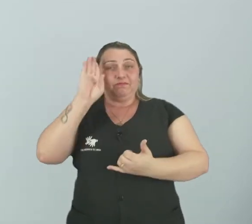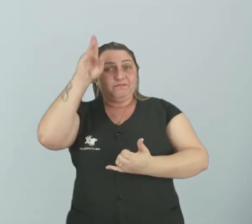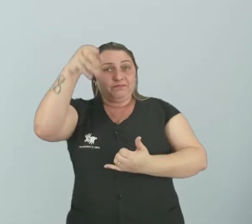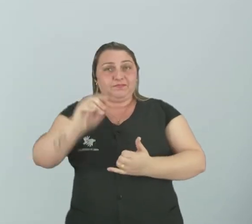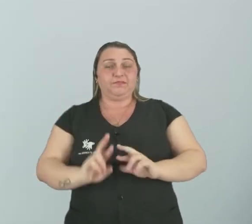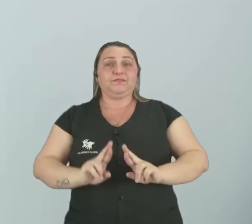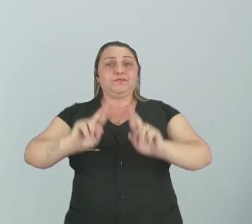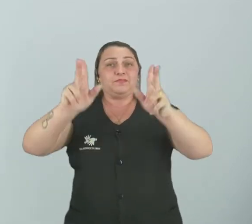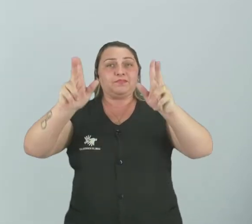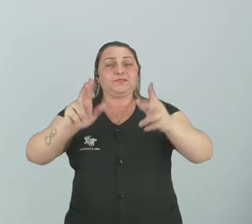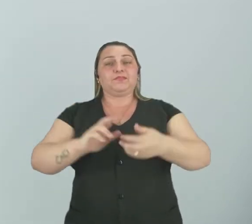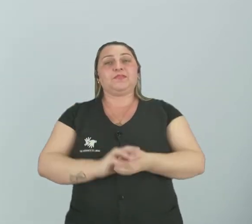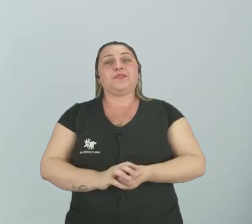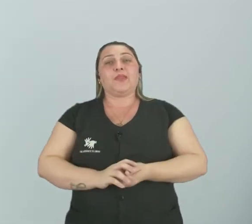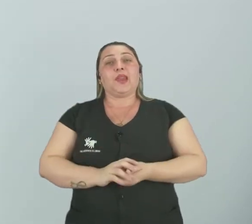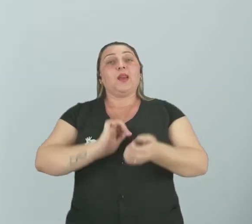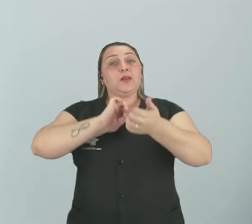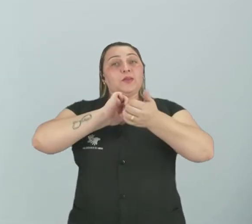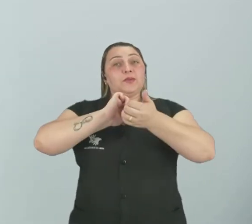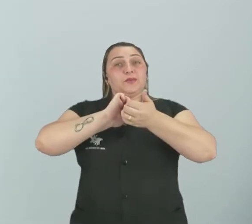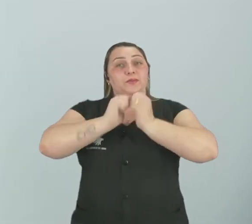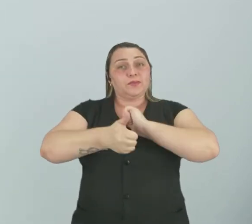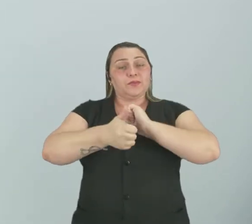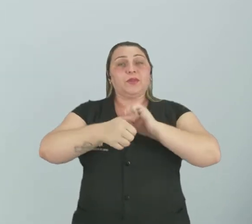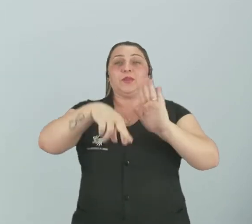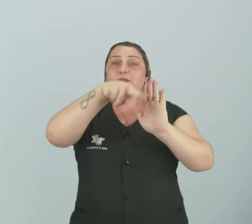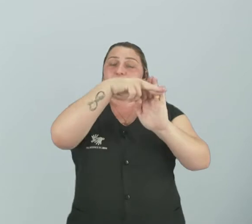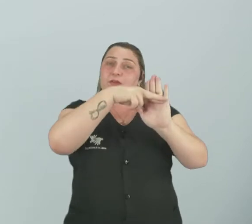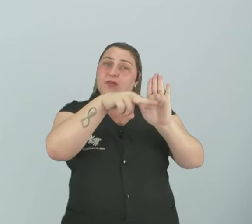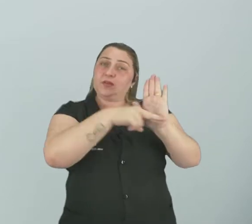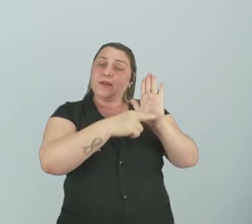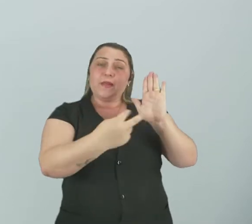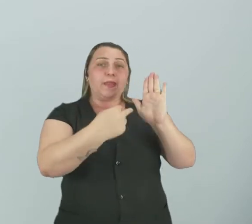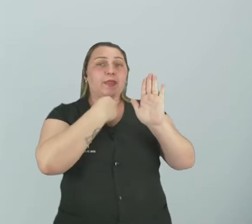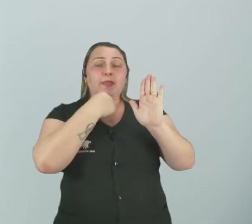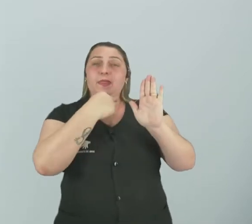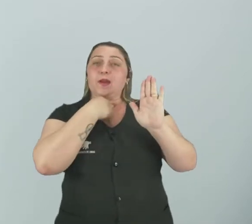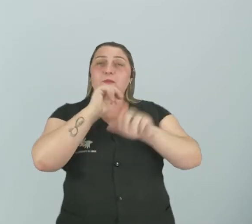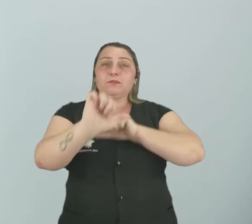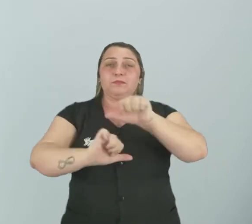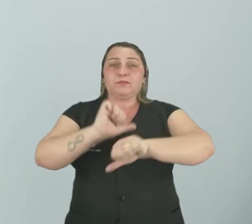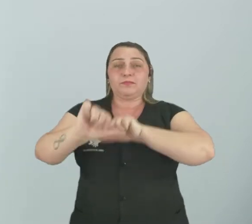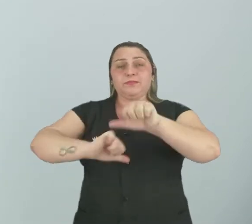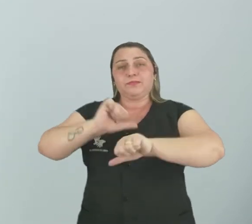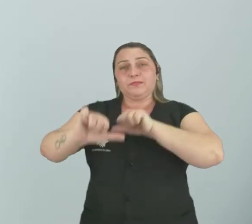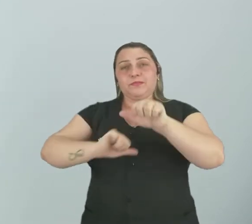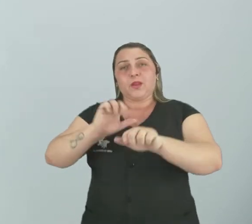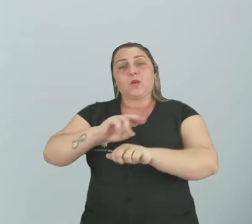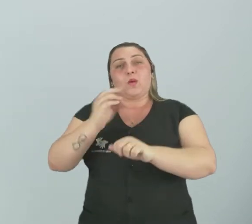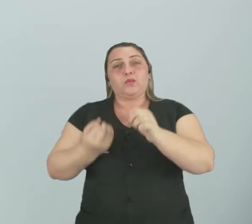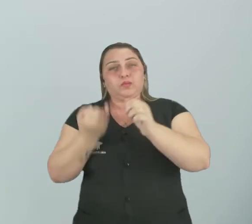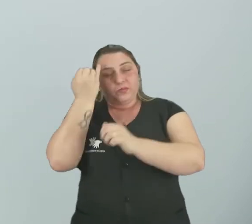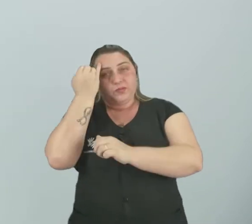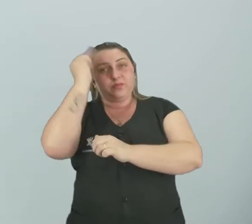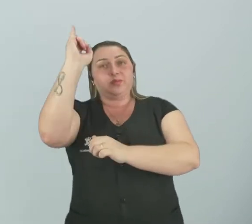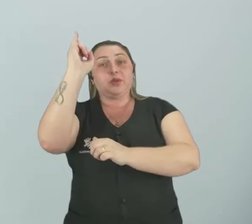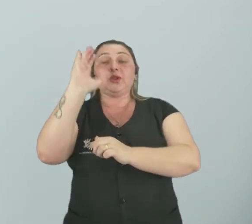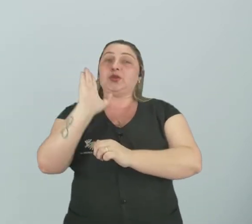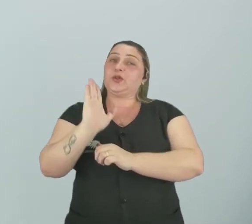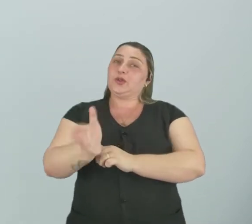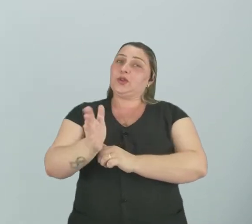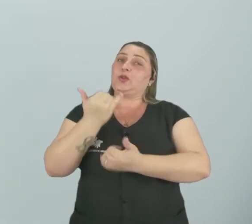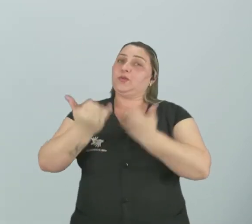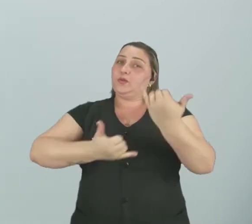principal diferença, né? Os esportes, as suas regras não podem ser modificadas ou criadas. Já